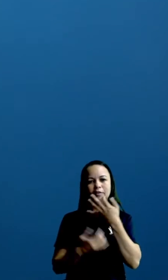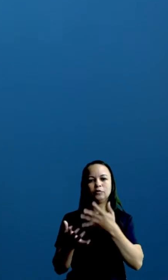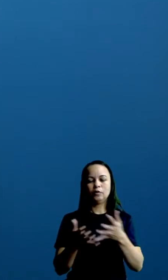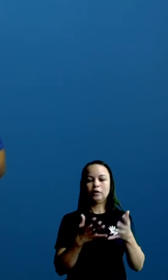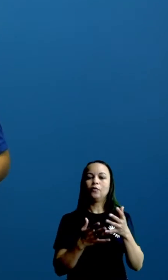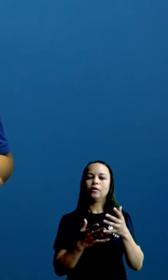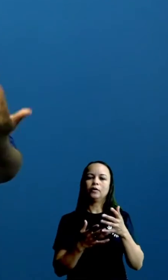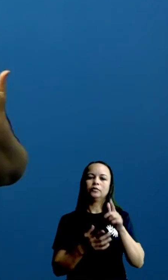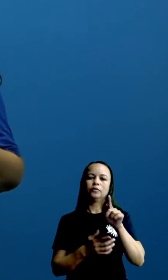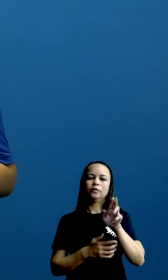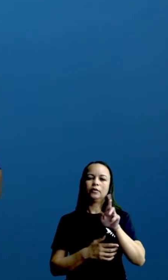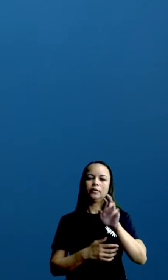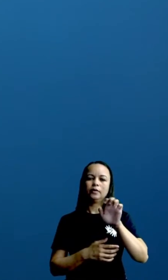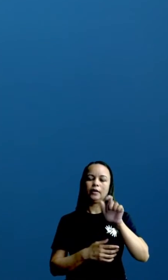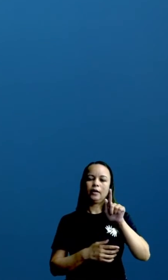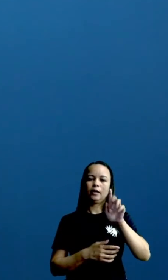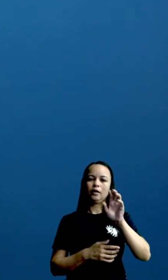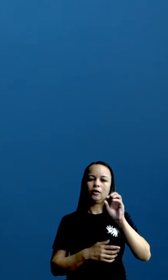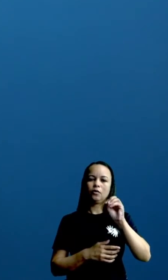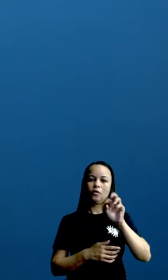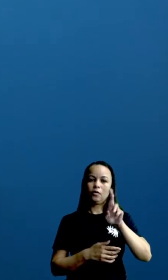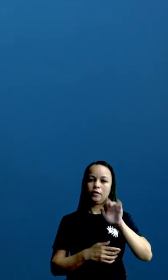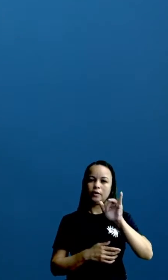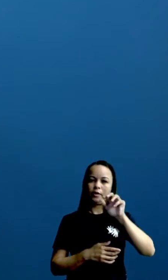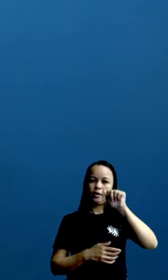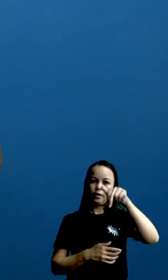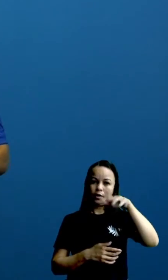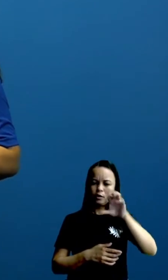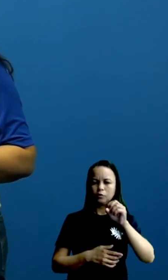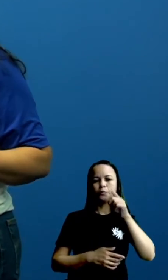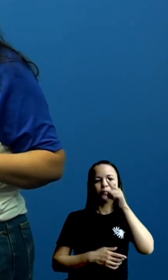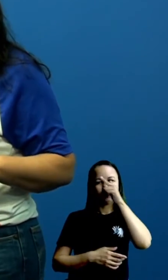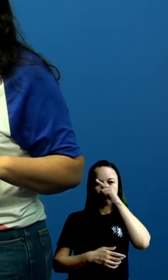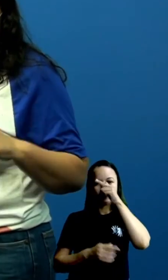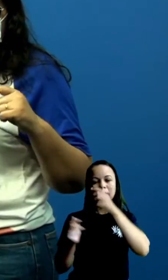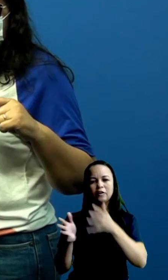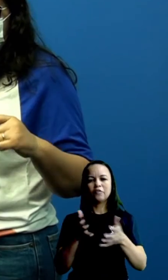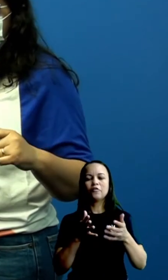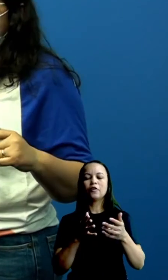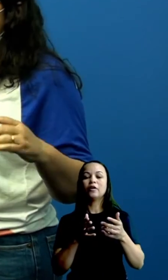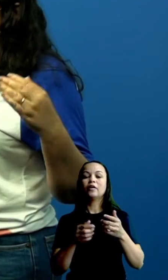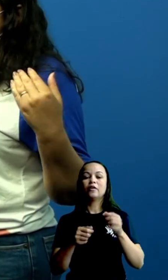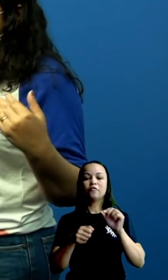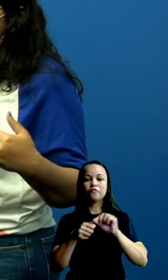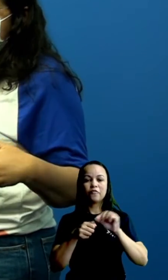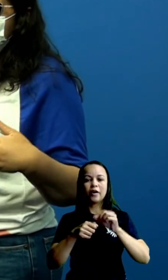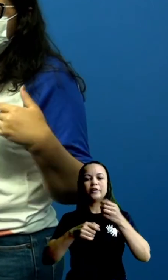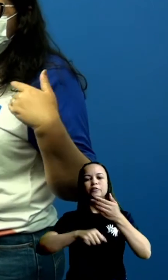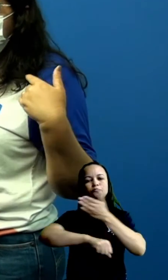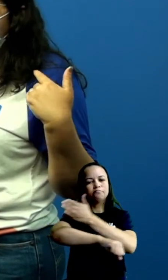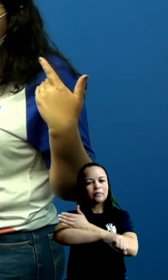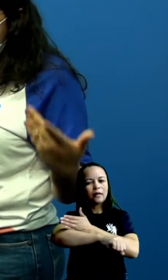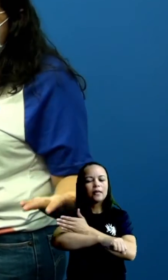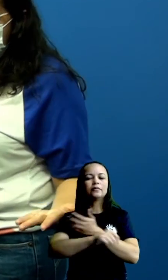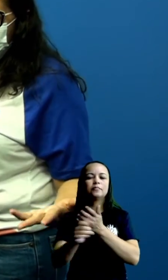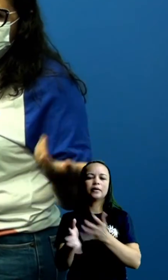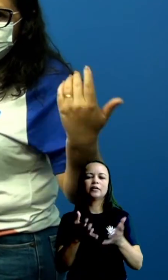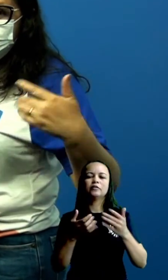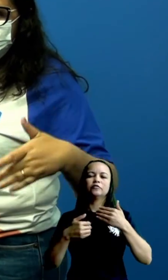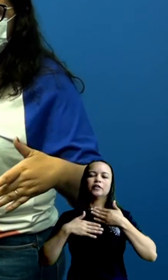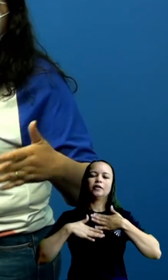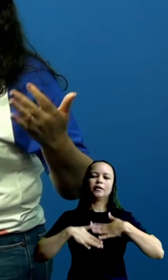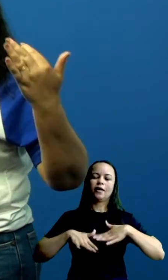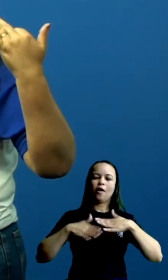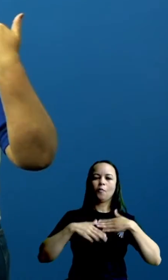canto gregoriano que foi feito naquela época lá na Idade Média né e assim a gente chega